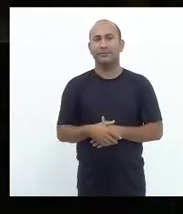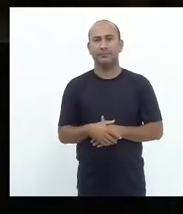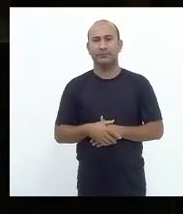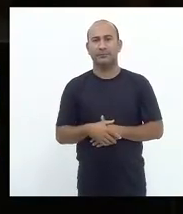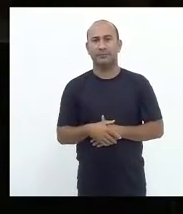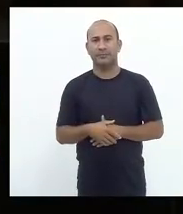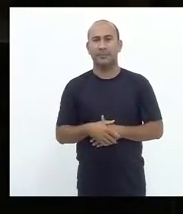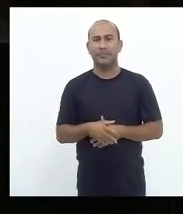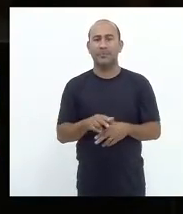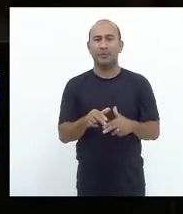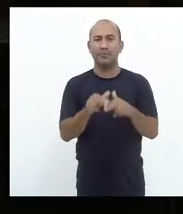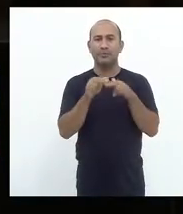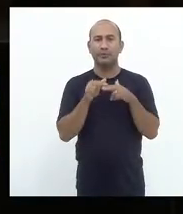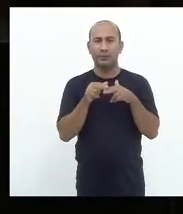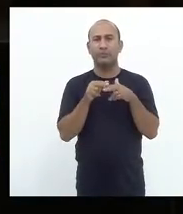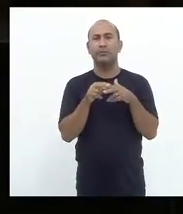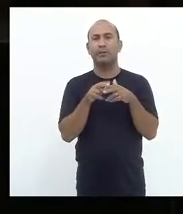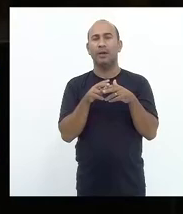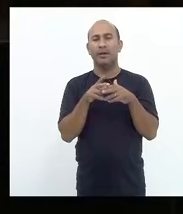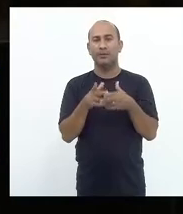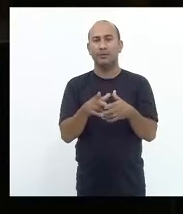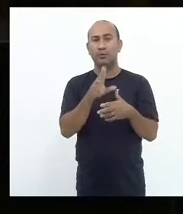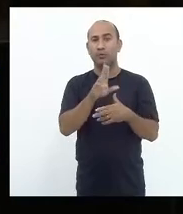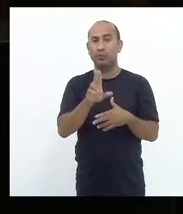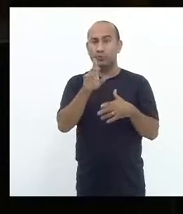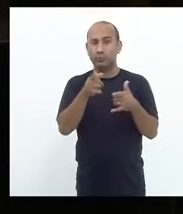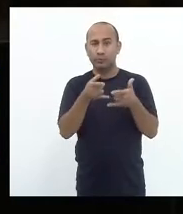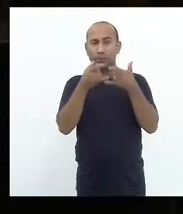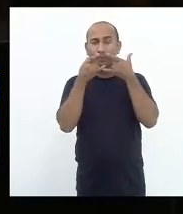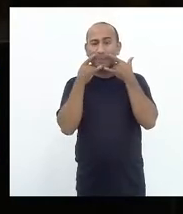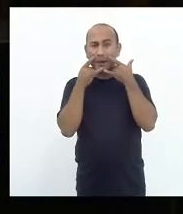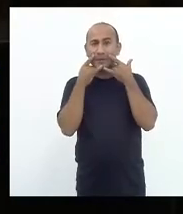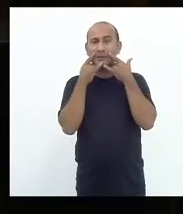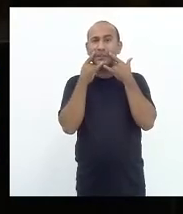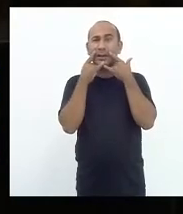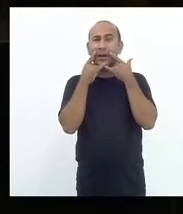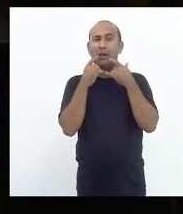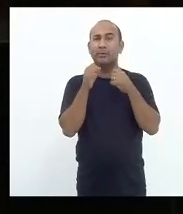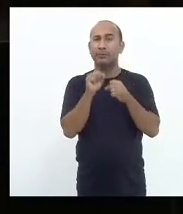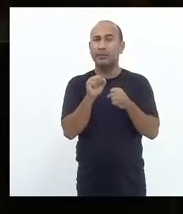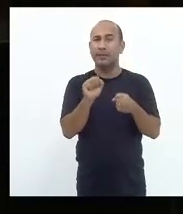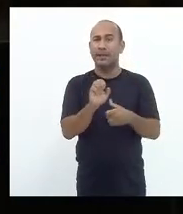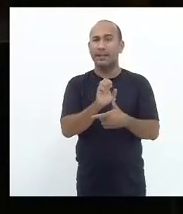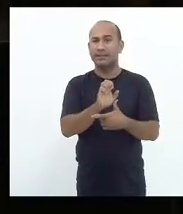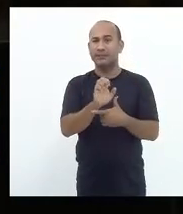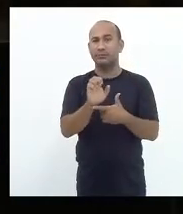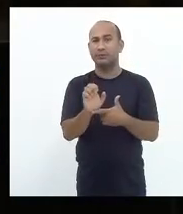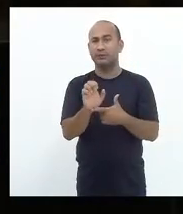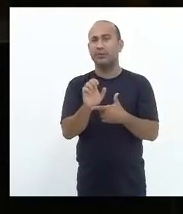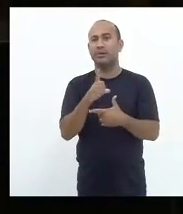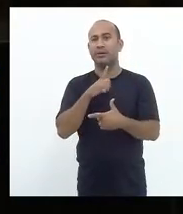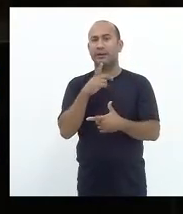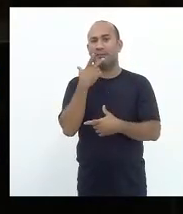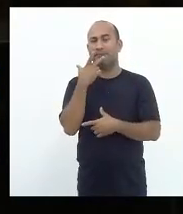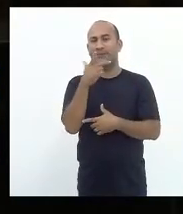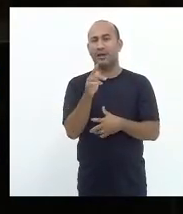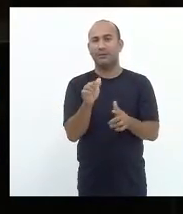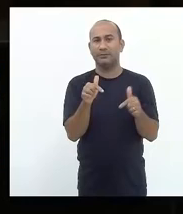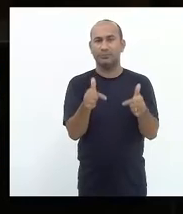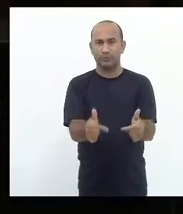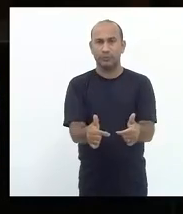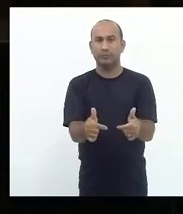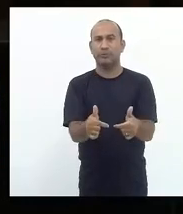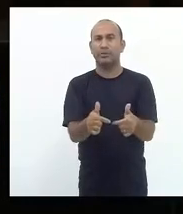flexibilização da adoção de máscaras pelo Poder Executivo Estadual e Municipal e por ato próprio, a depender